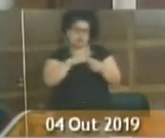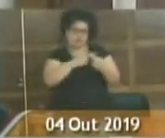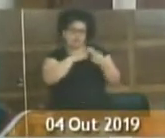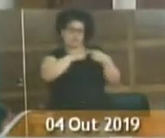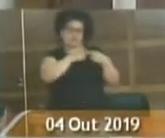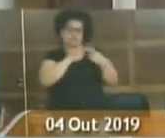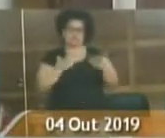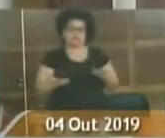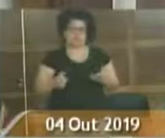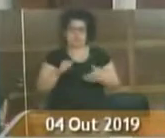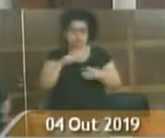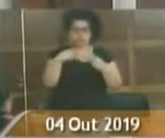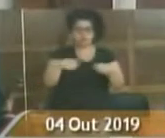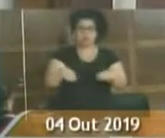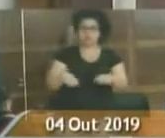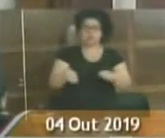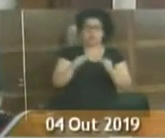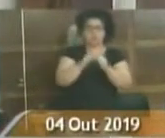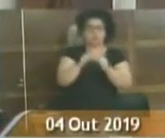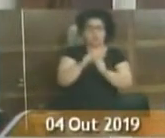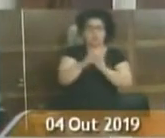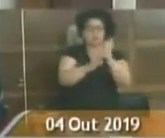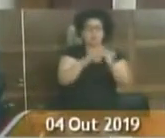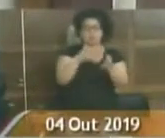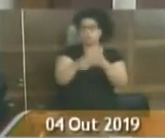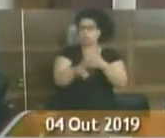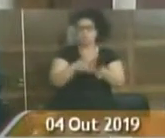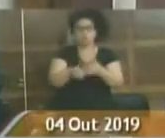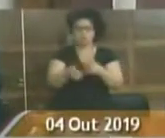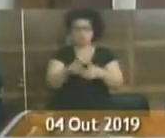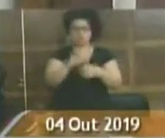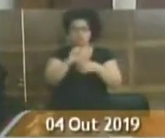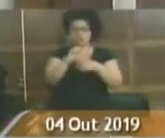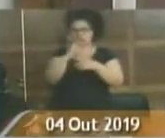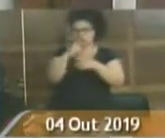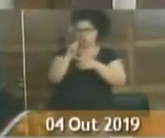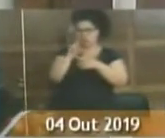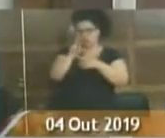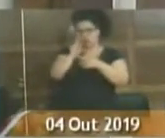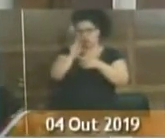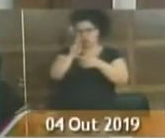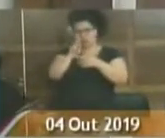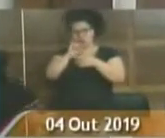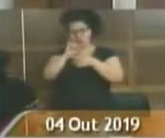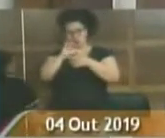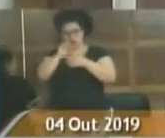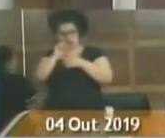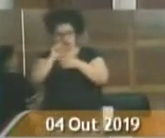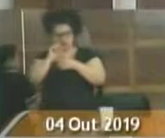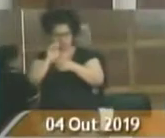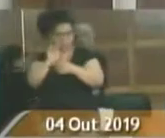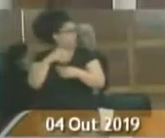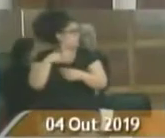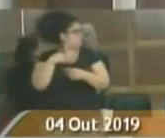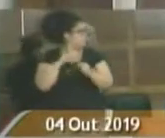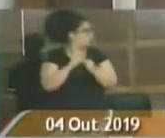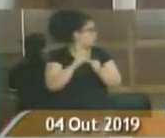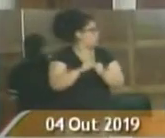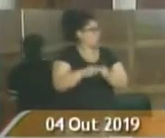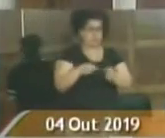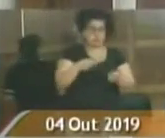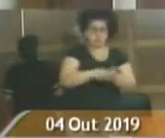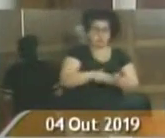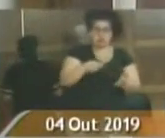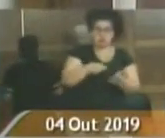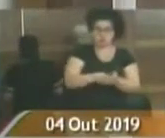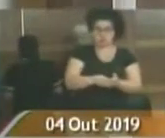fazer, se está com qualquer paciente meu de esporotricose, agora estou falando para os adultos, eu faço obrigatoriamente